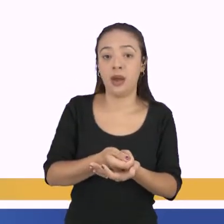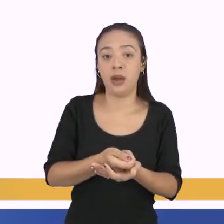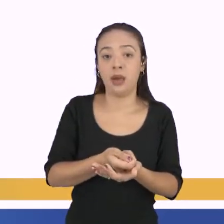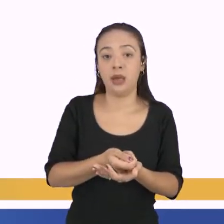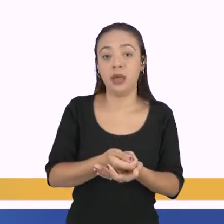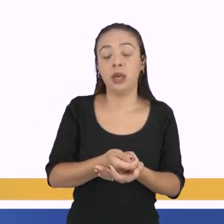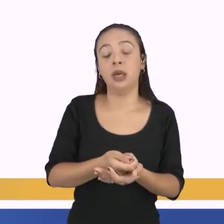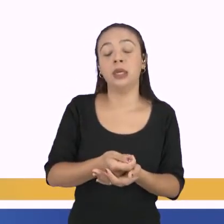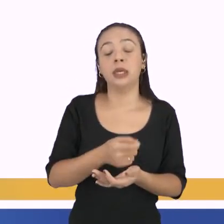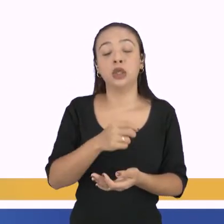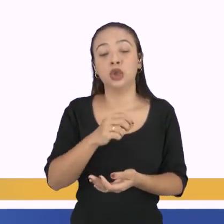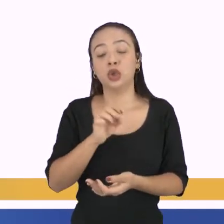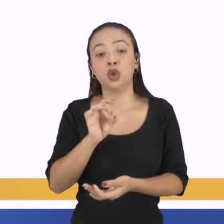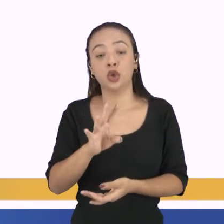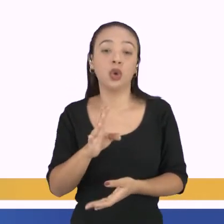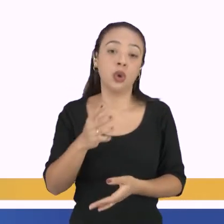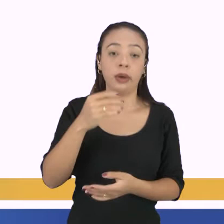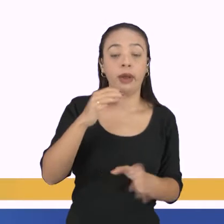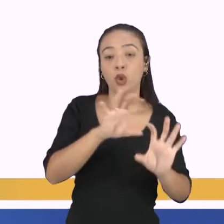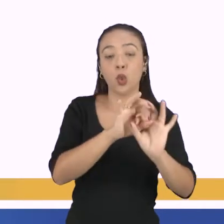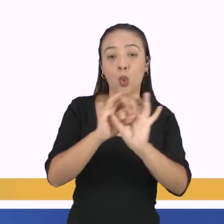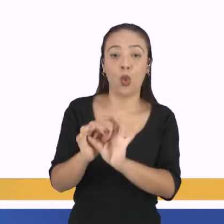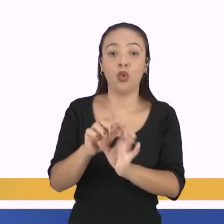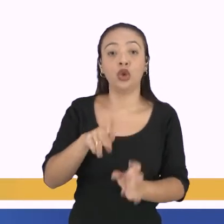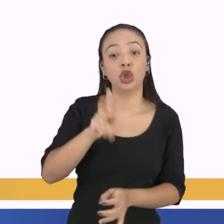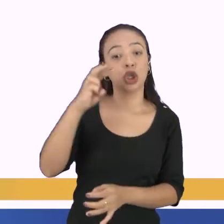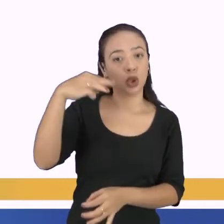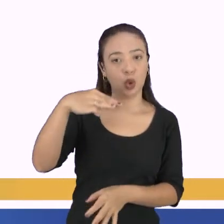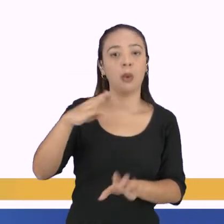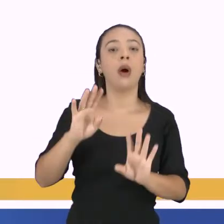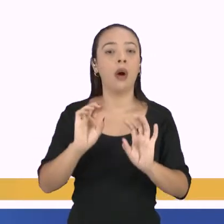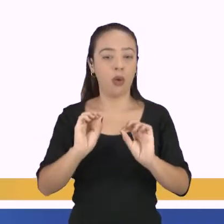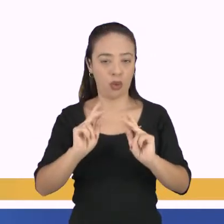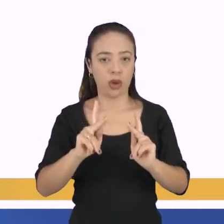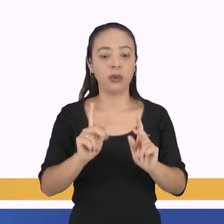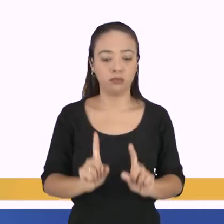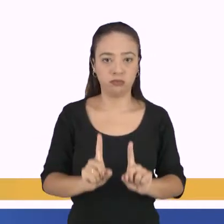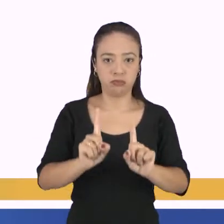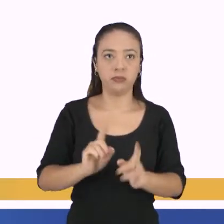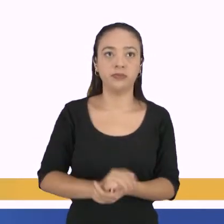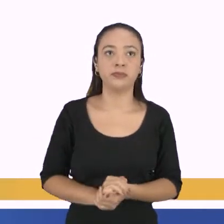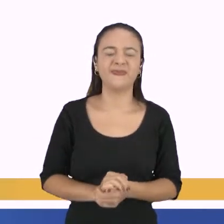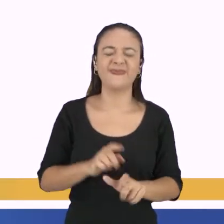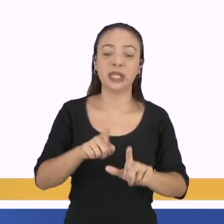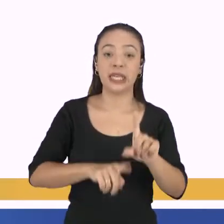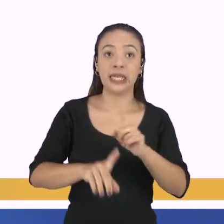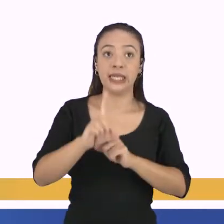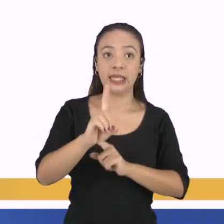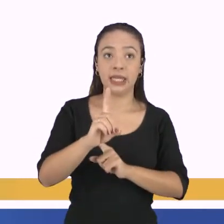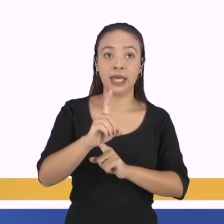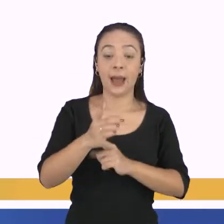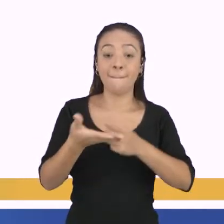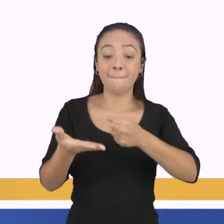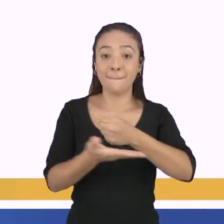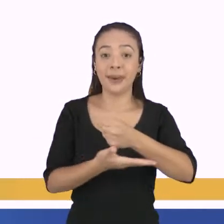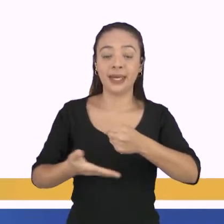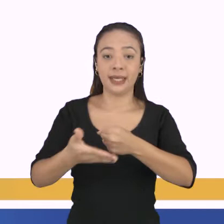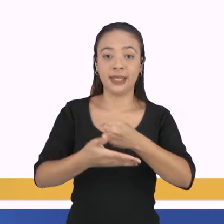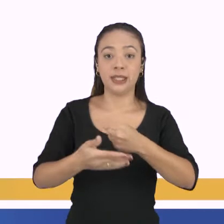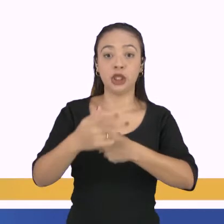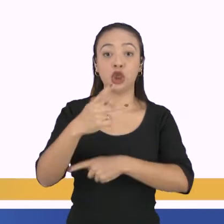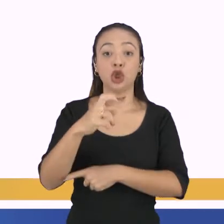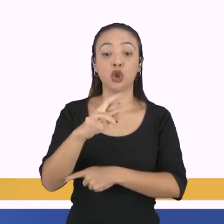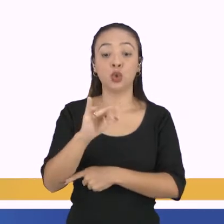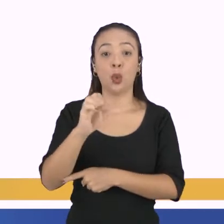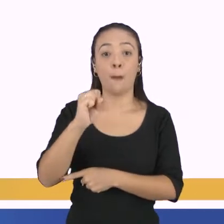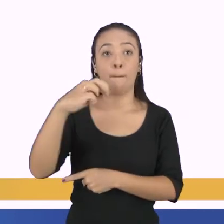de quilômetros rodados. E a opção D. A área da base de um prisma e o seu